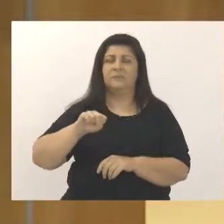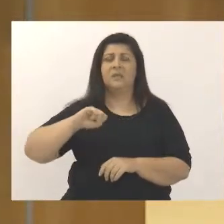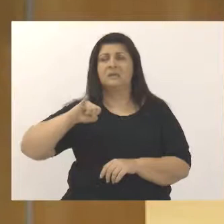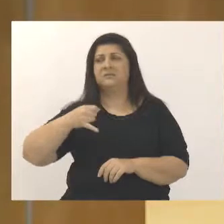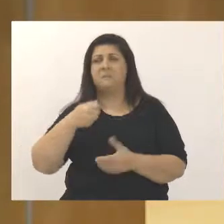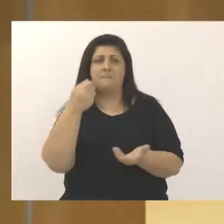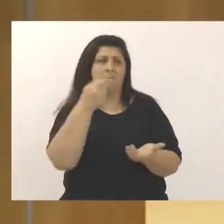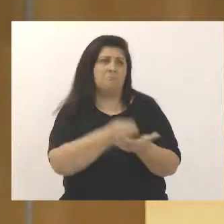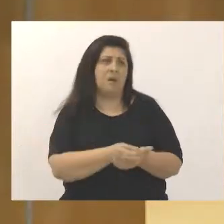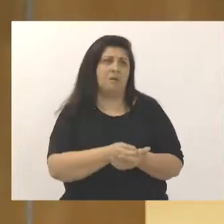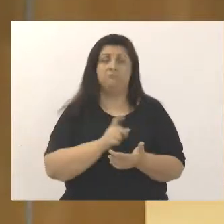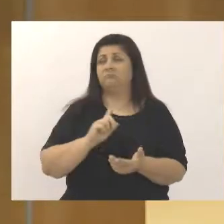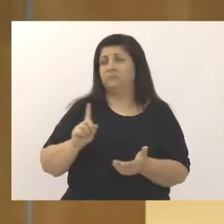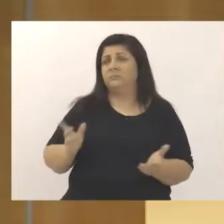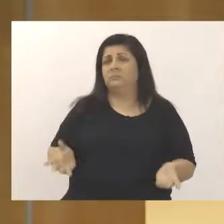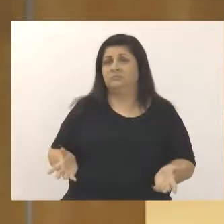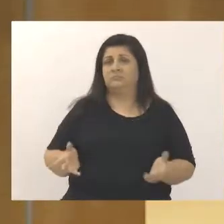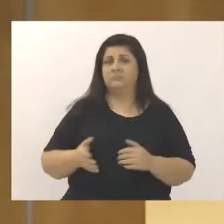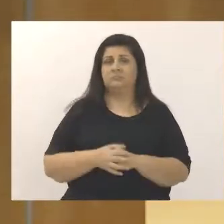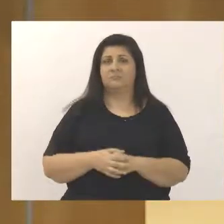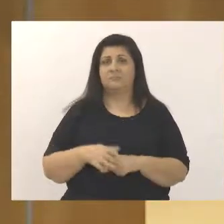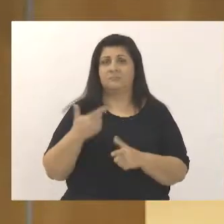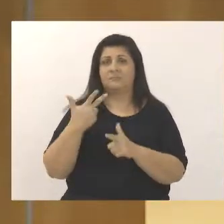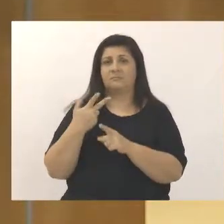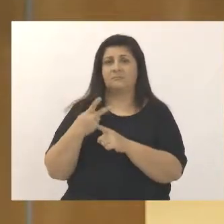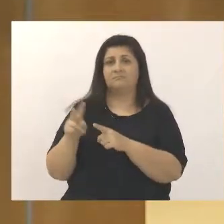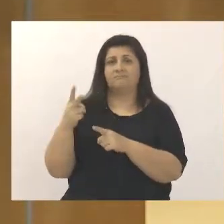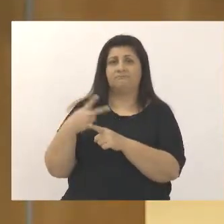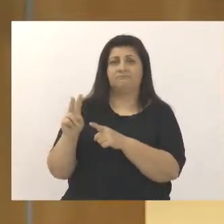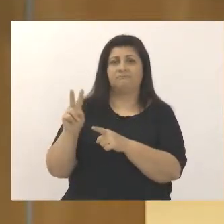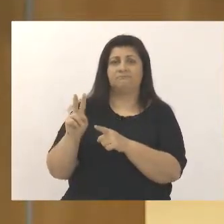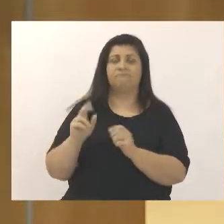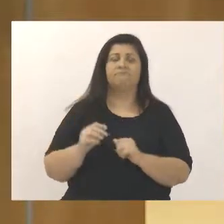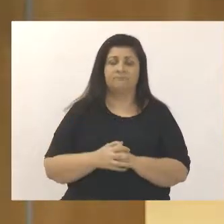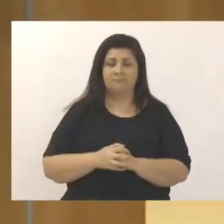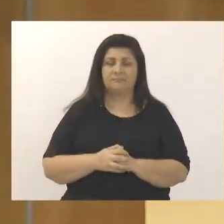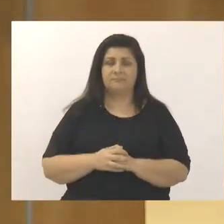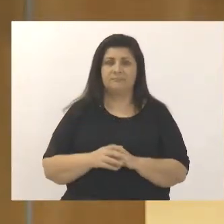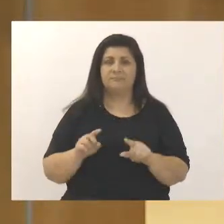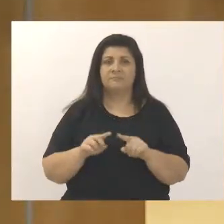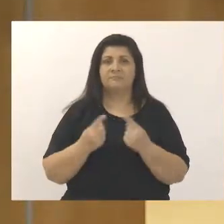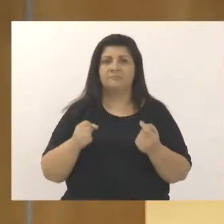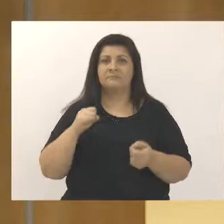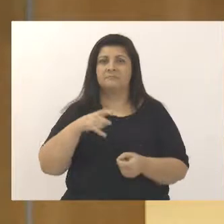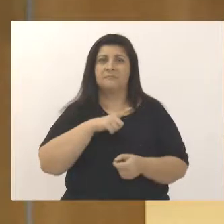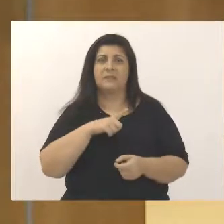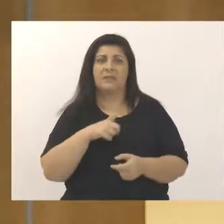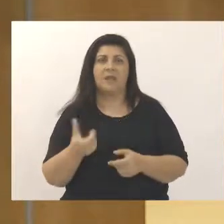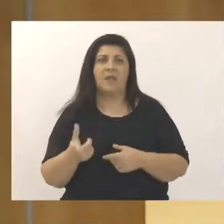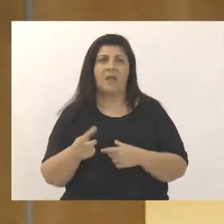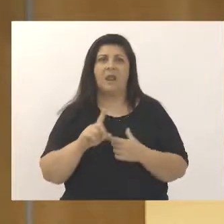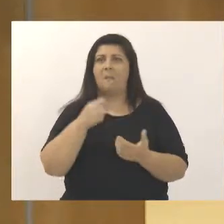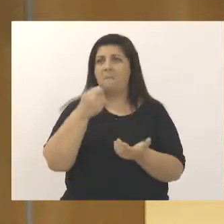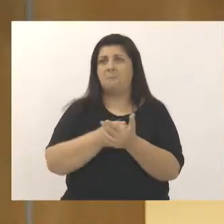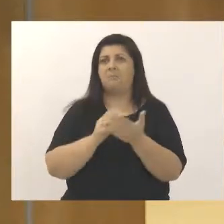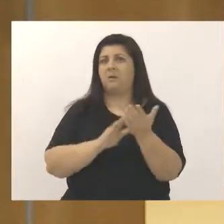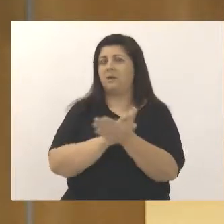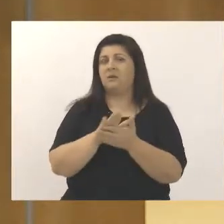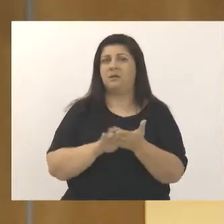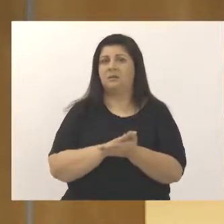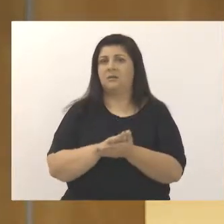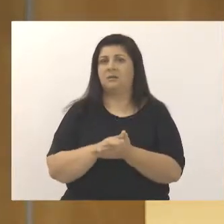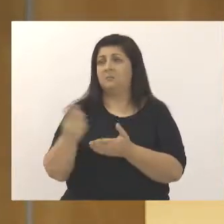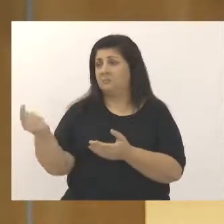vai pagar ou não pagar, o problema vai ser dela. Mas se tiver algumas que diz que não vai pagar e vai acompanhar